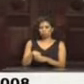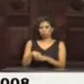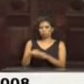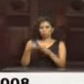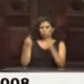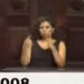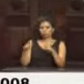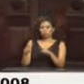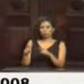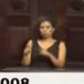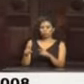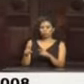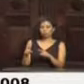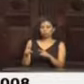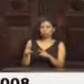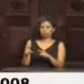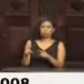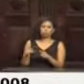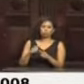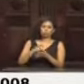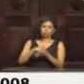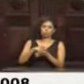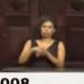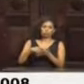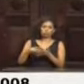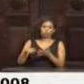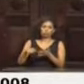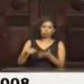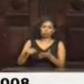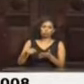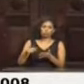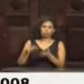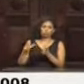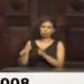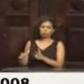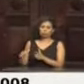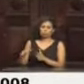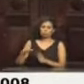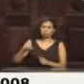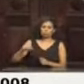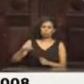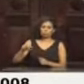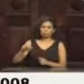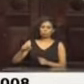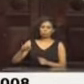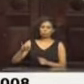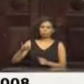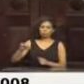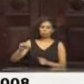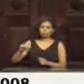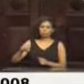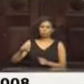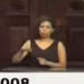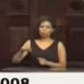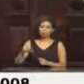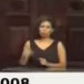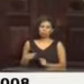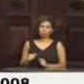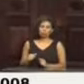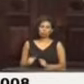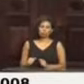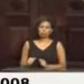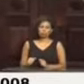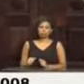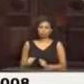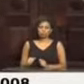colocação do distrito de Maria Joaquina, do bairro Maria Joaquina, para passar a